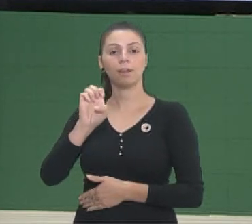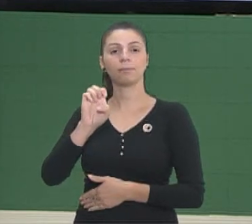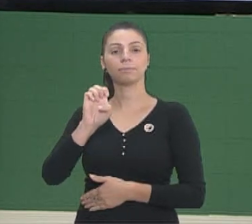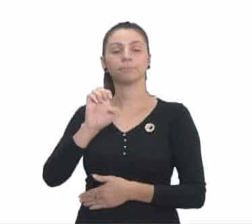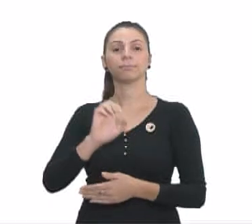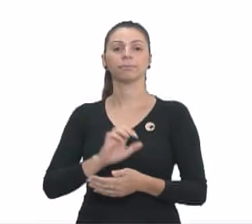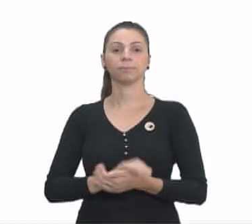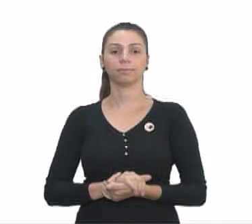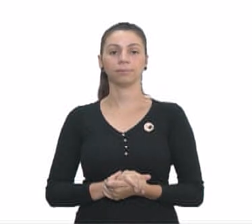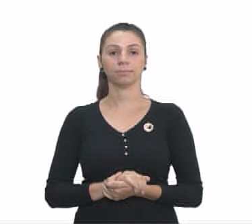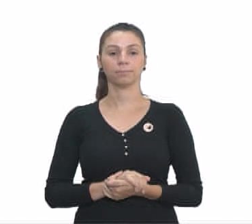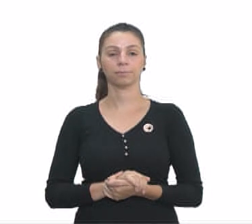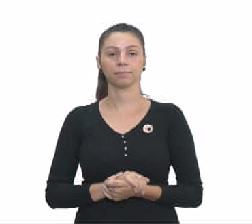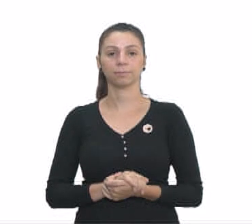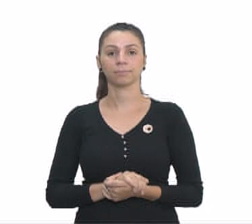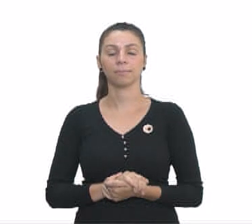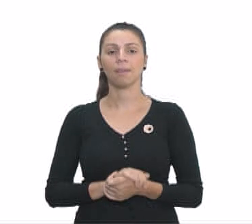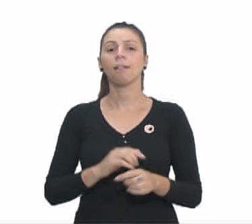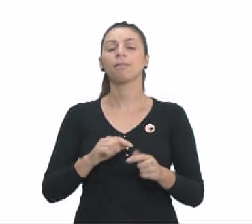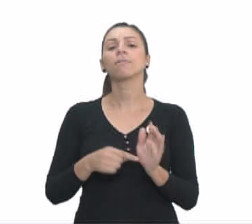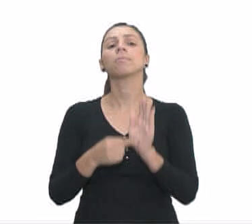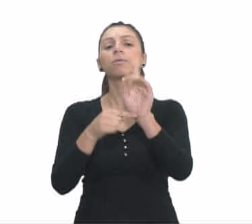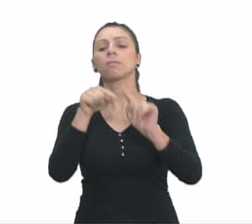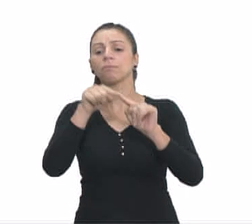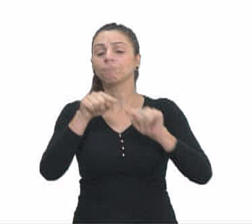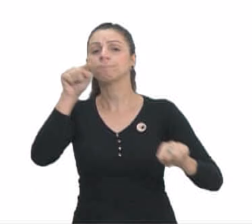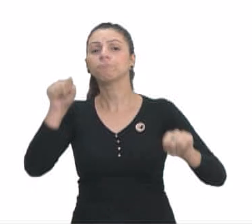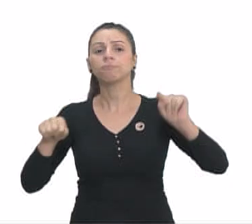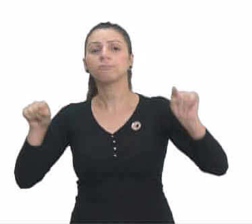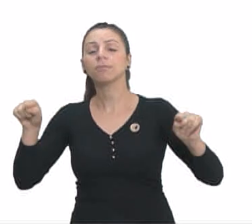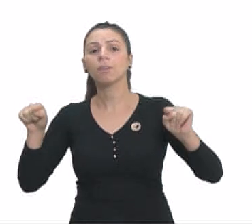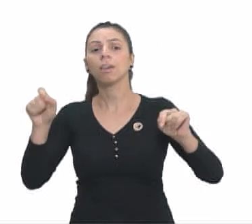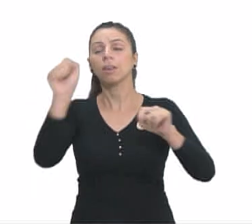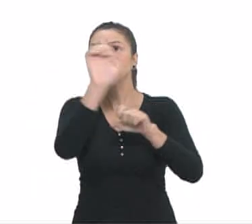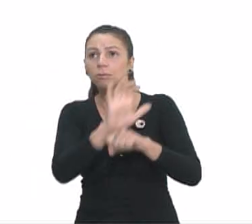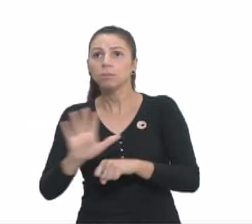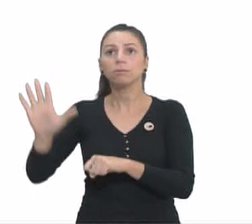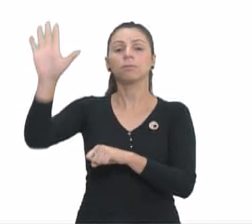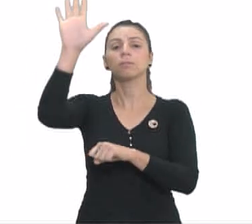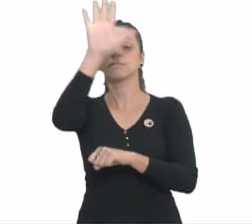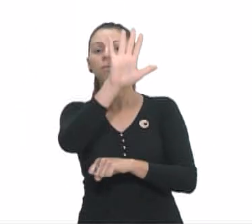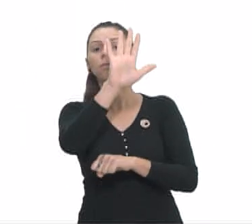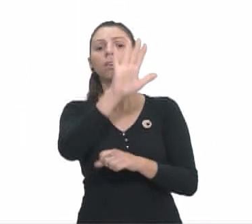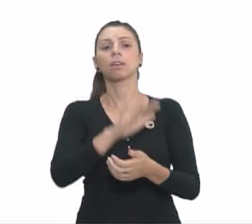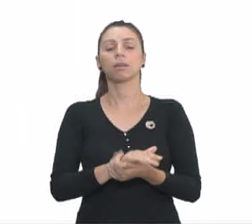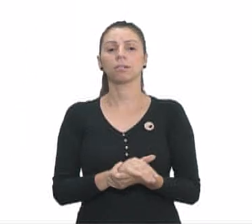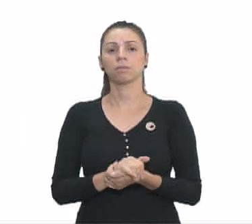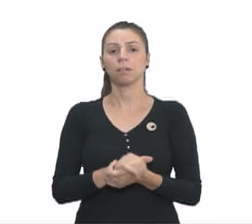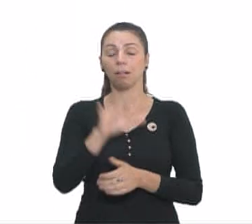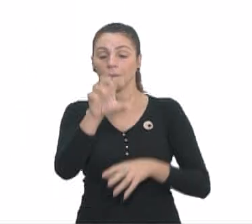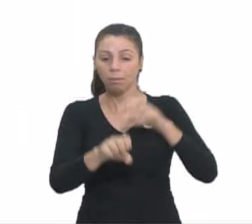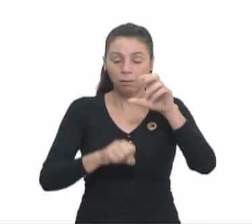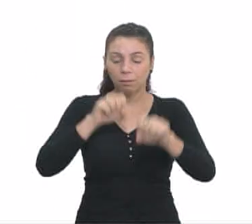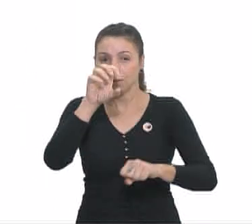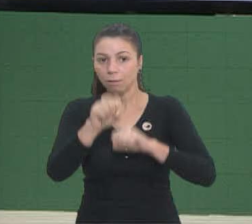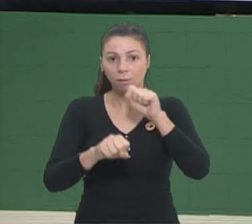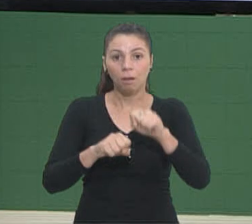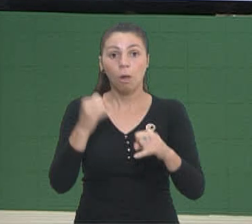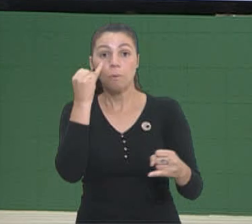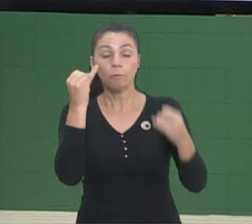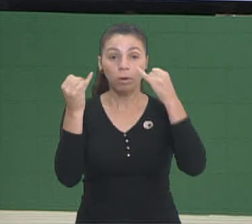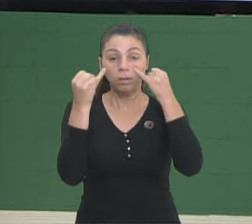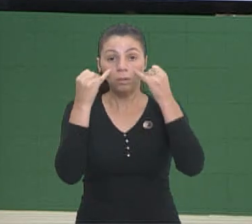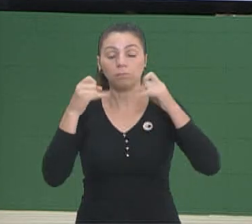e Estatística, que é um órgão federal responsável por coletar e fornecer informações